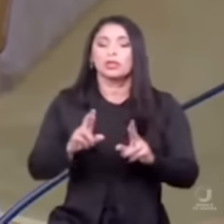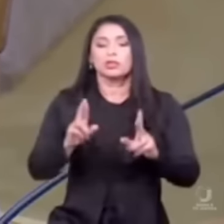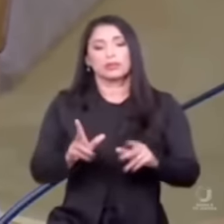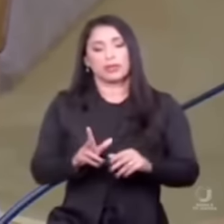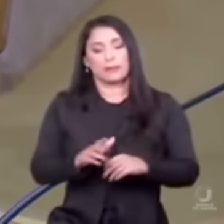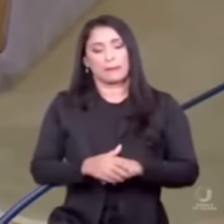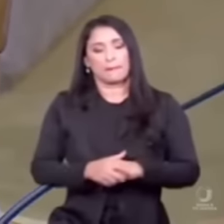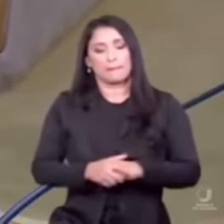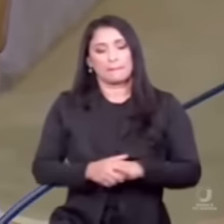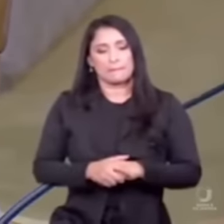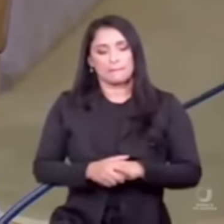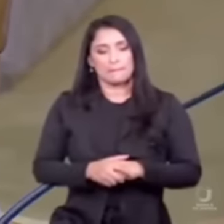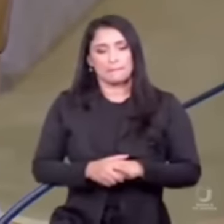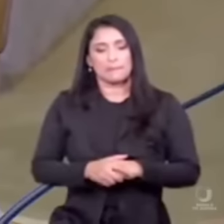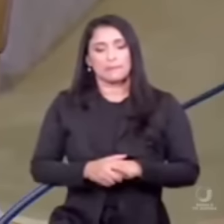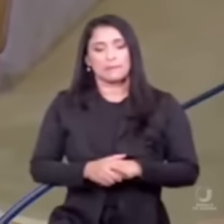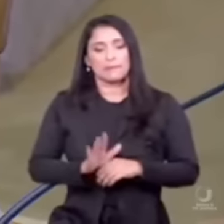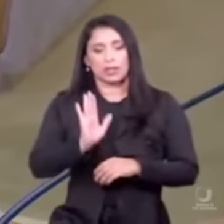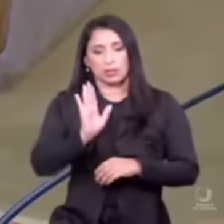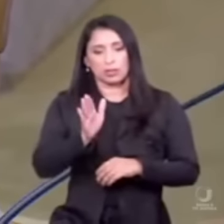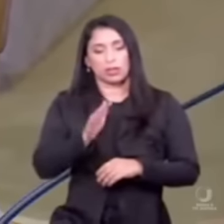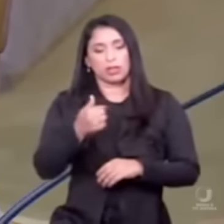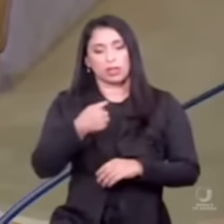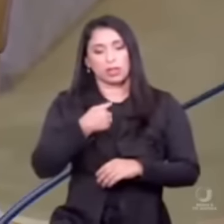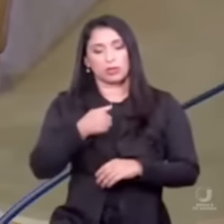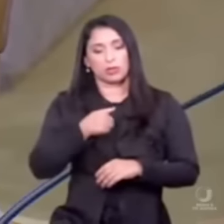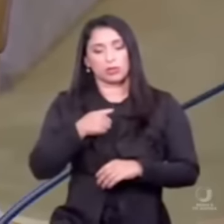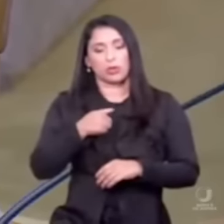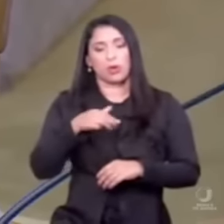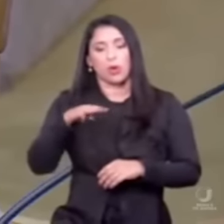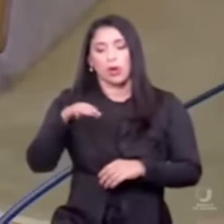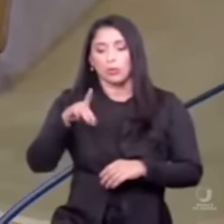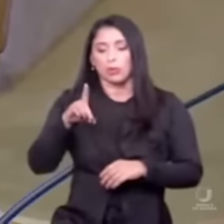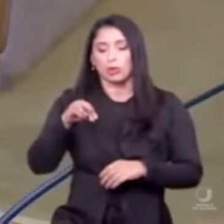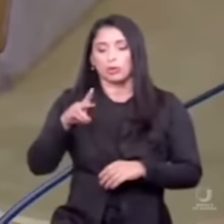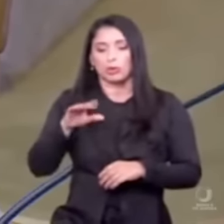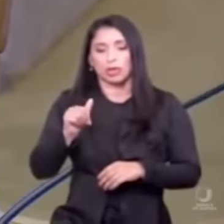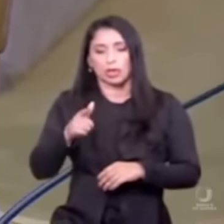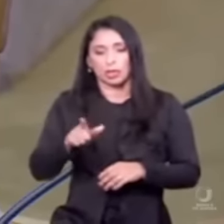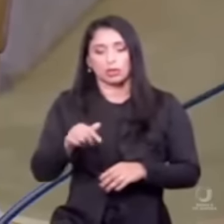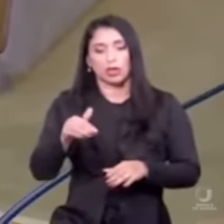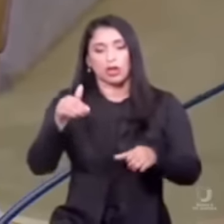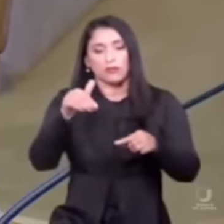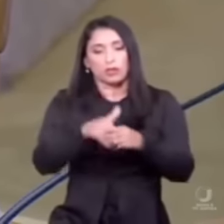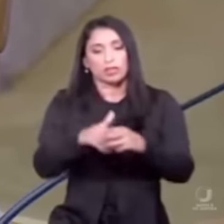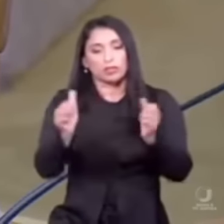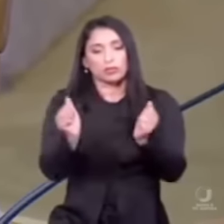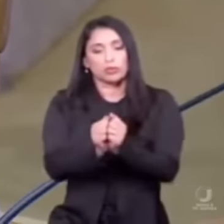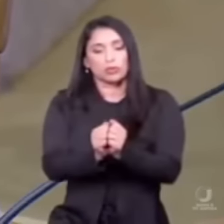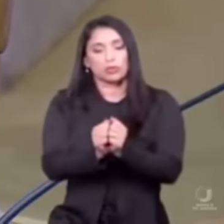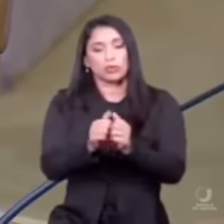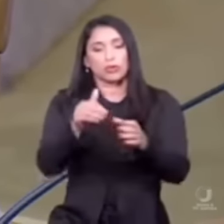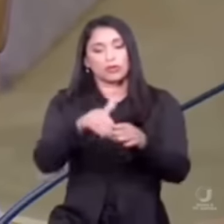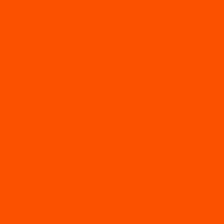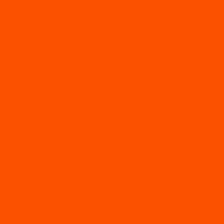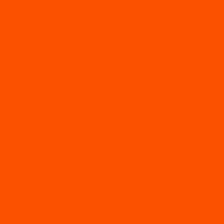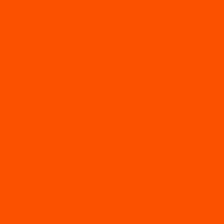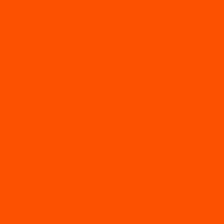diferentes. E eu estou, como disse antes, modulando, portanto, para acompanhar o voto do ministro Ricardo